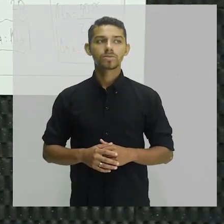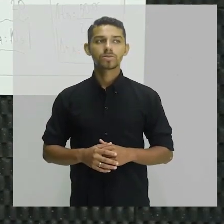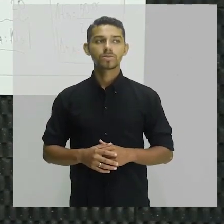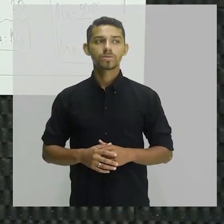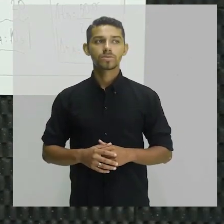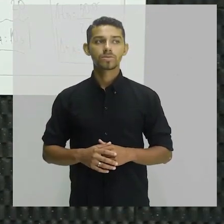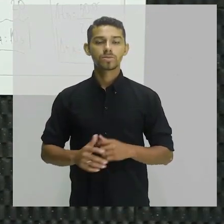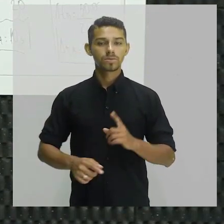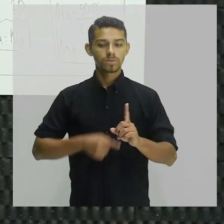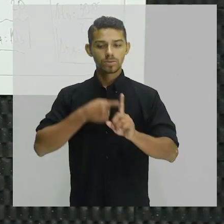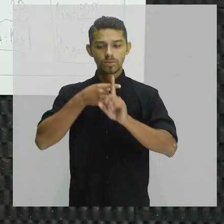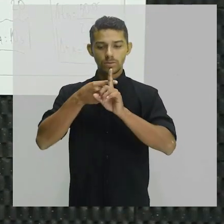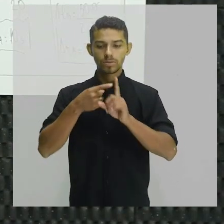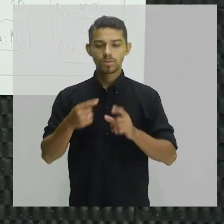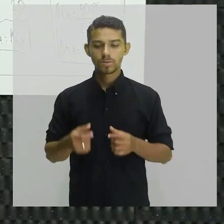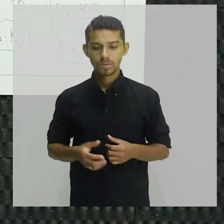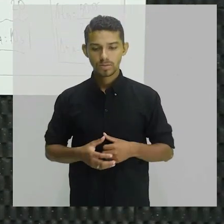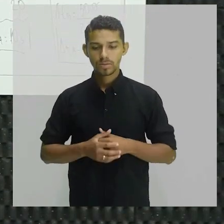Mais